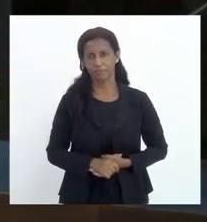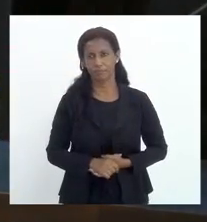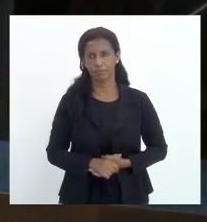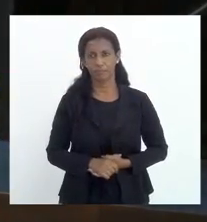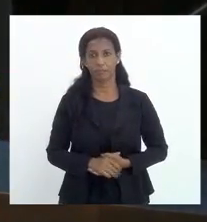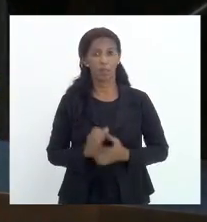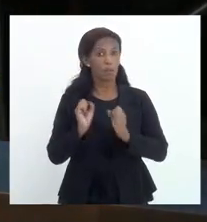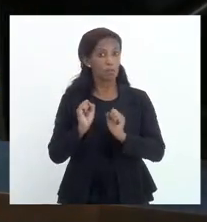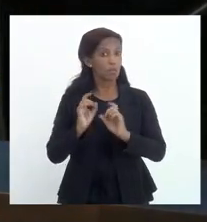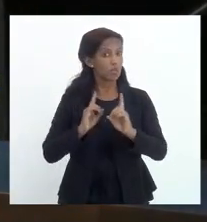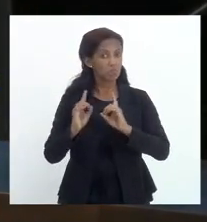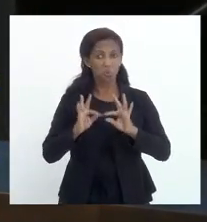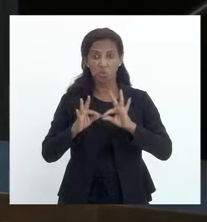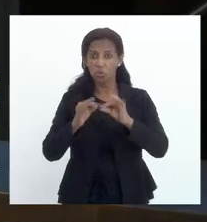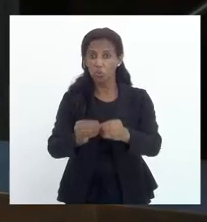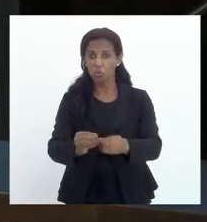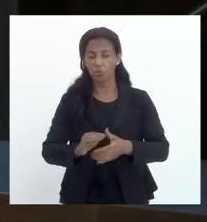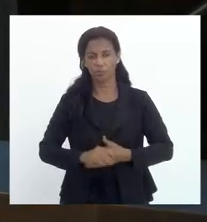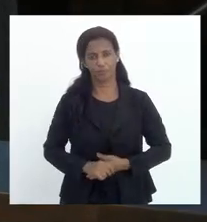Podemos discutir tudo isso.